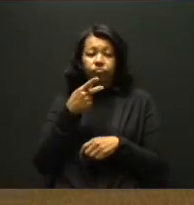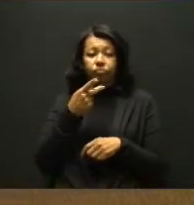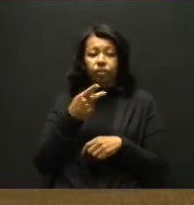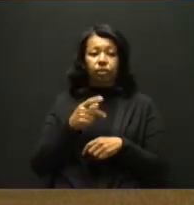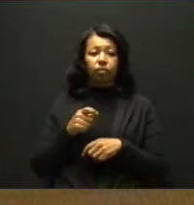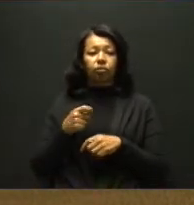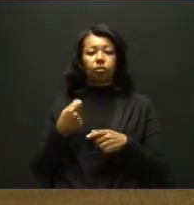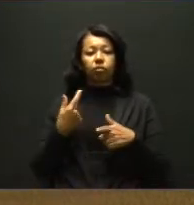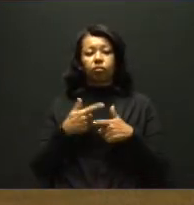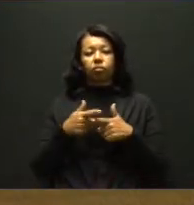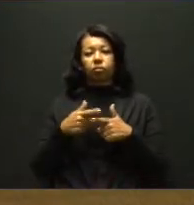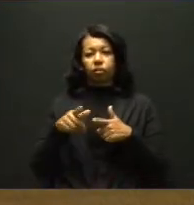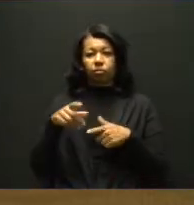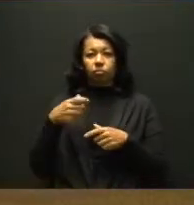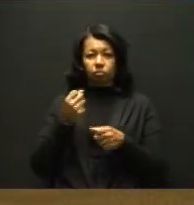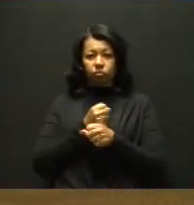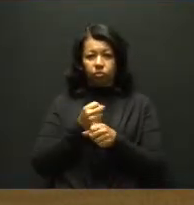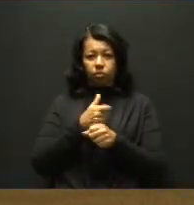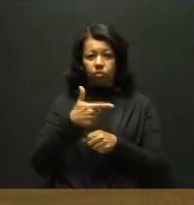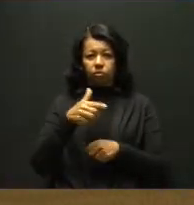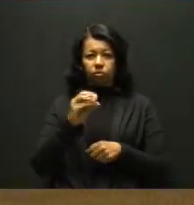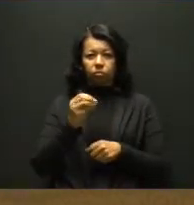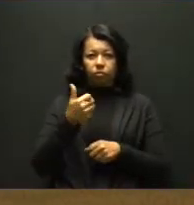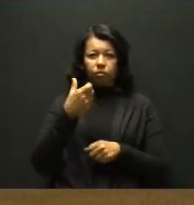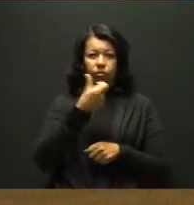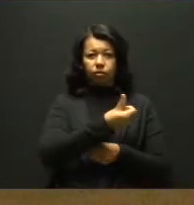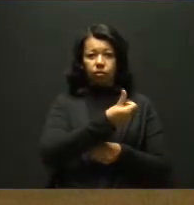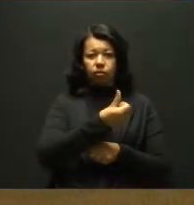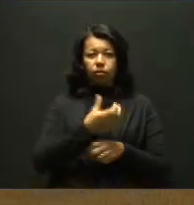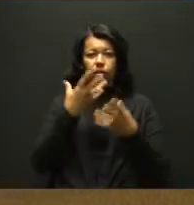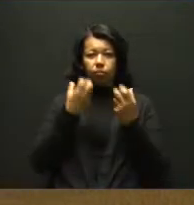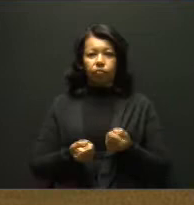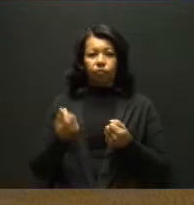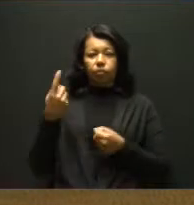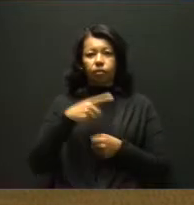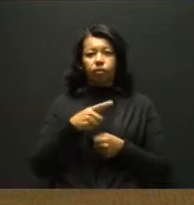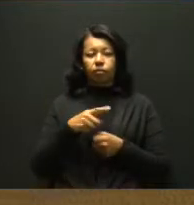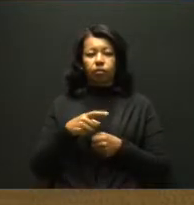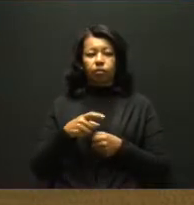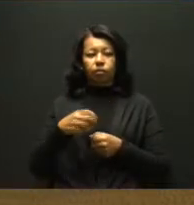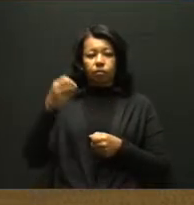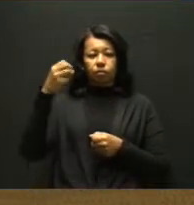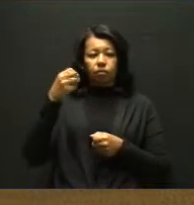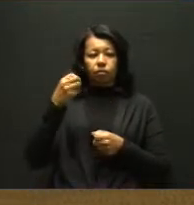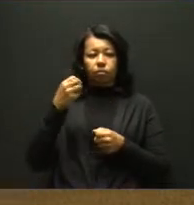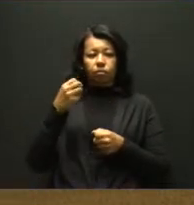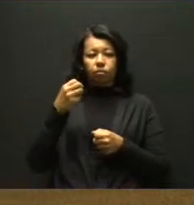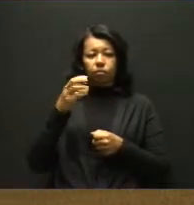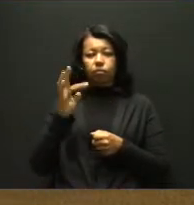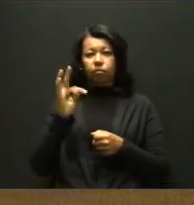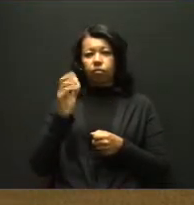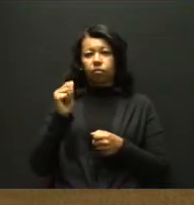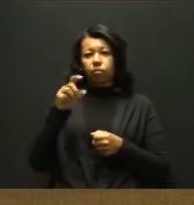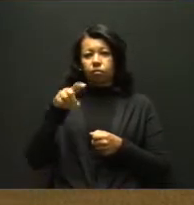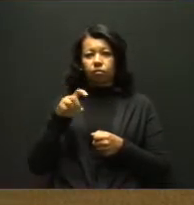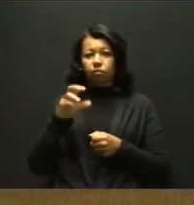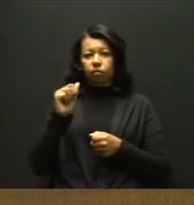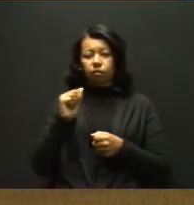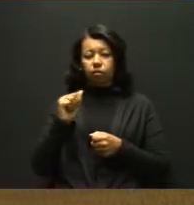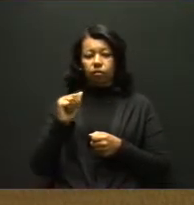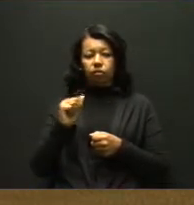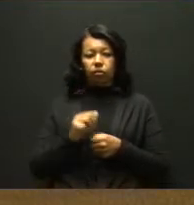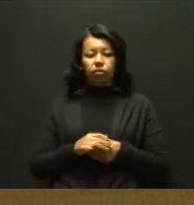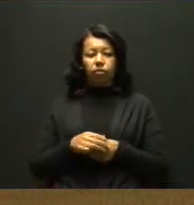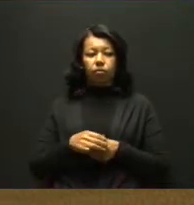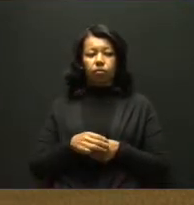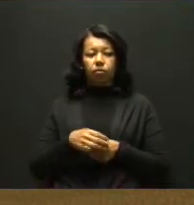que em 2016 nós aprovamos aqui a taxa de iluminação da taxa de bombeiro criano